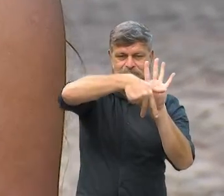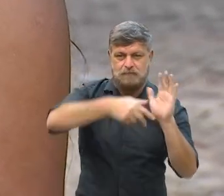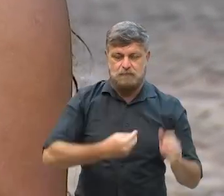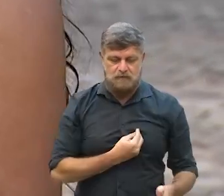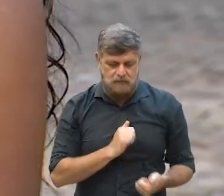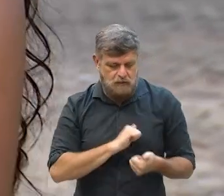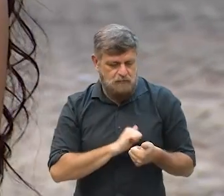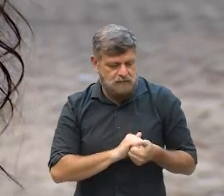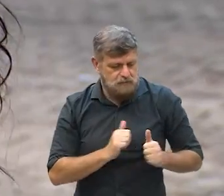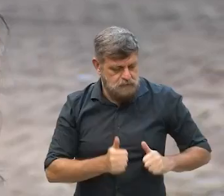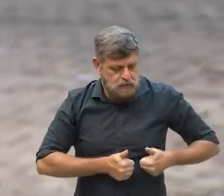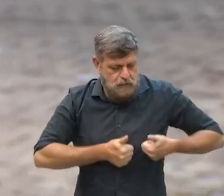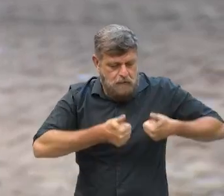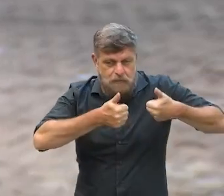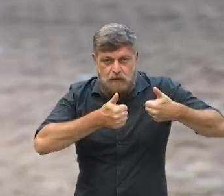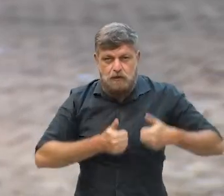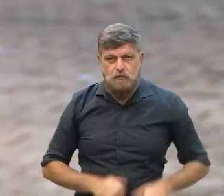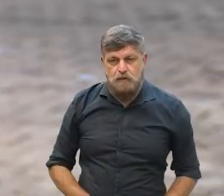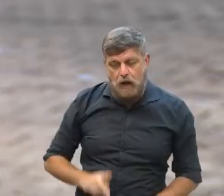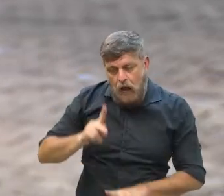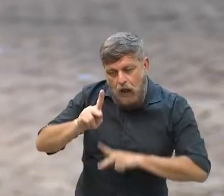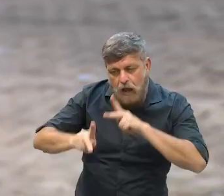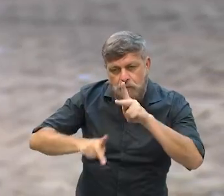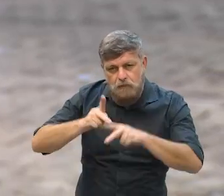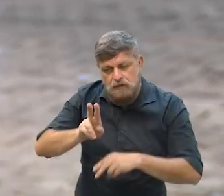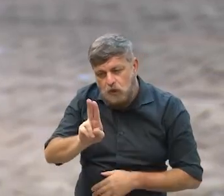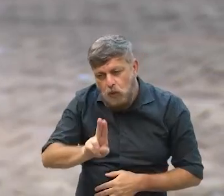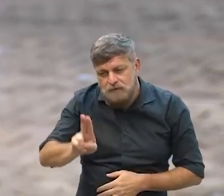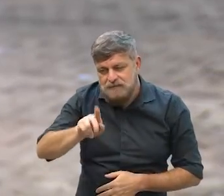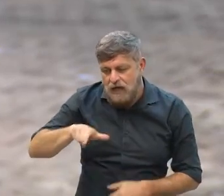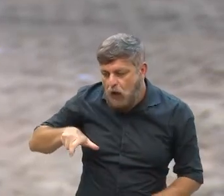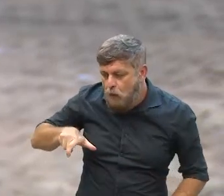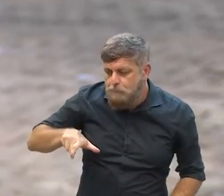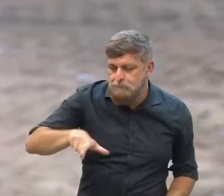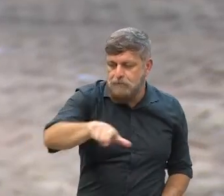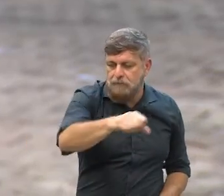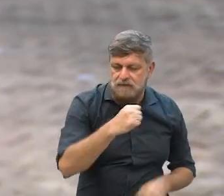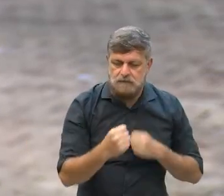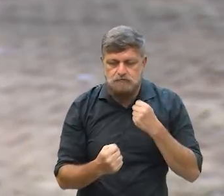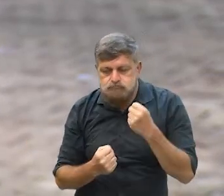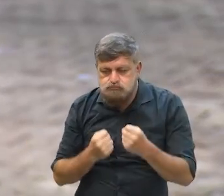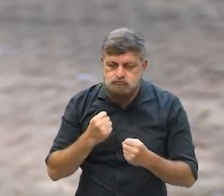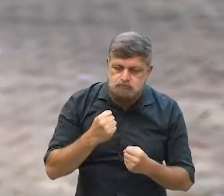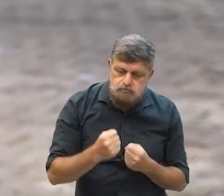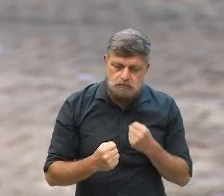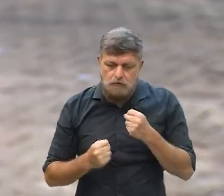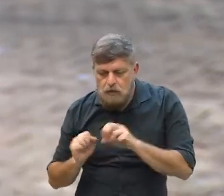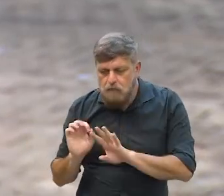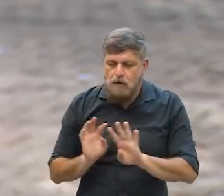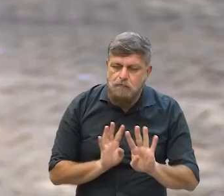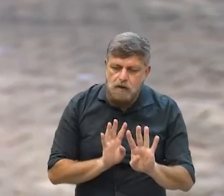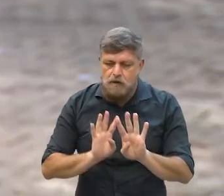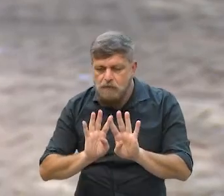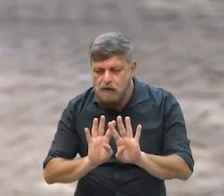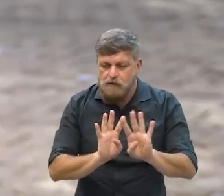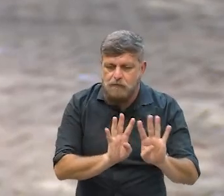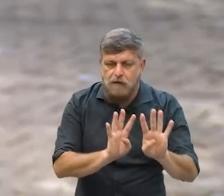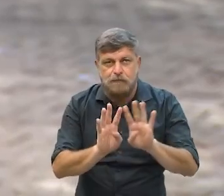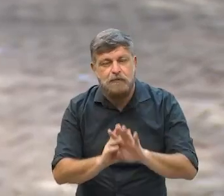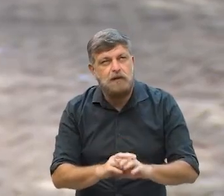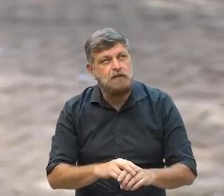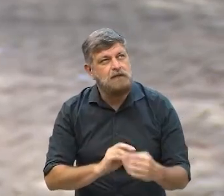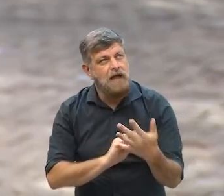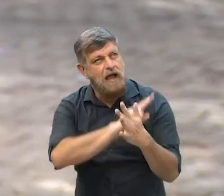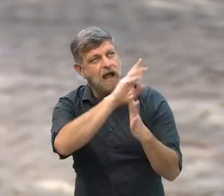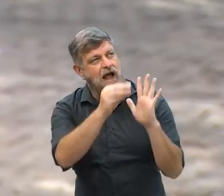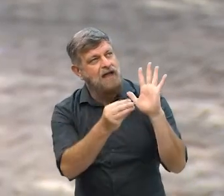onde a população pode usufruir de uma pista de caminhada, né? Ela pode ali observar a natureza, do